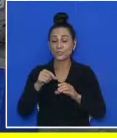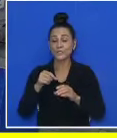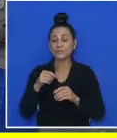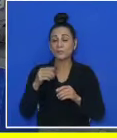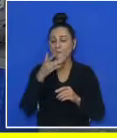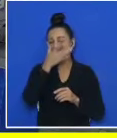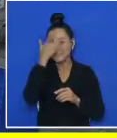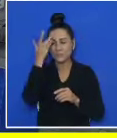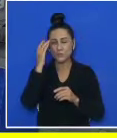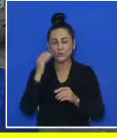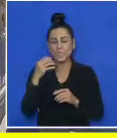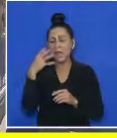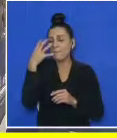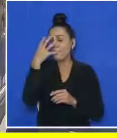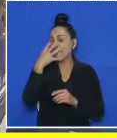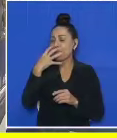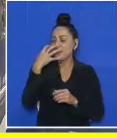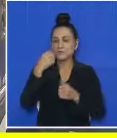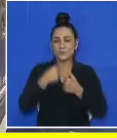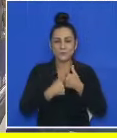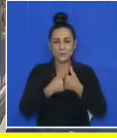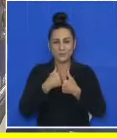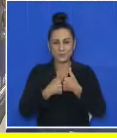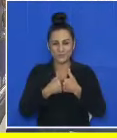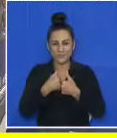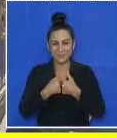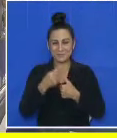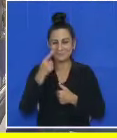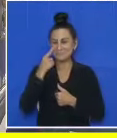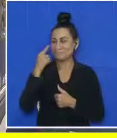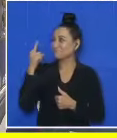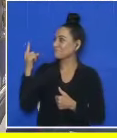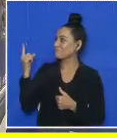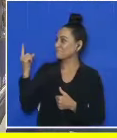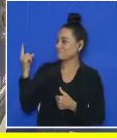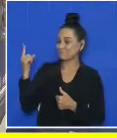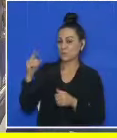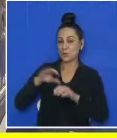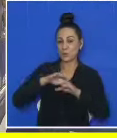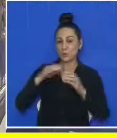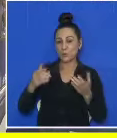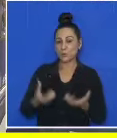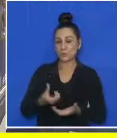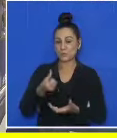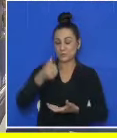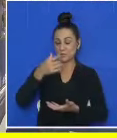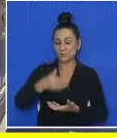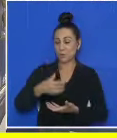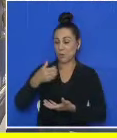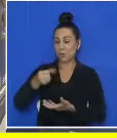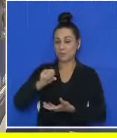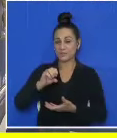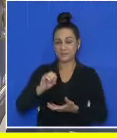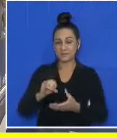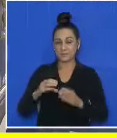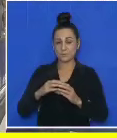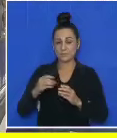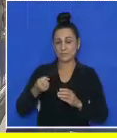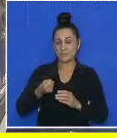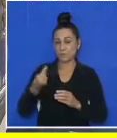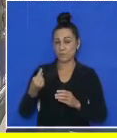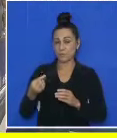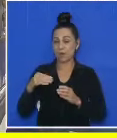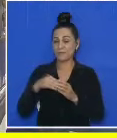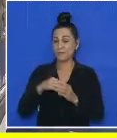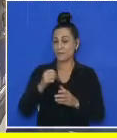futebol. A gente começa mostrando o suporte em cima do globo número 6, abastecido com 80 bolas numeradas de 01 a 80.